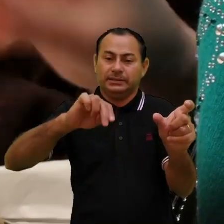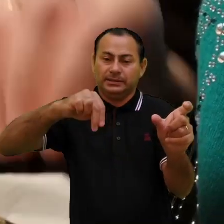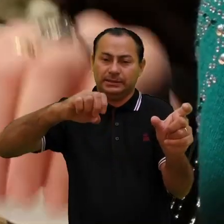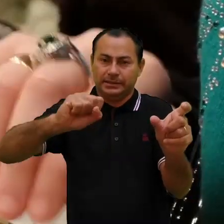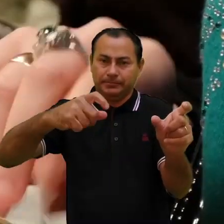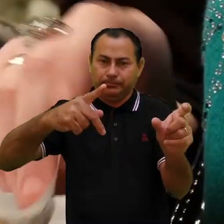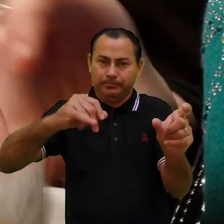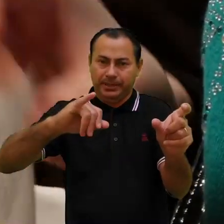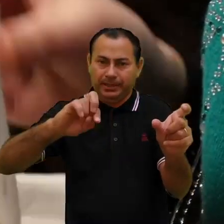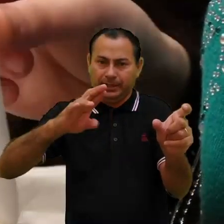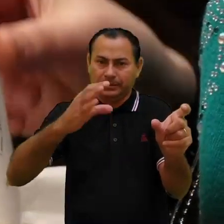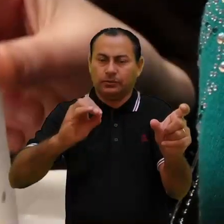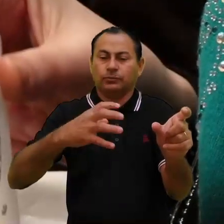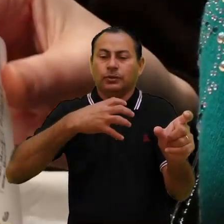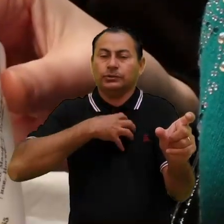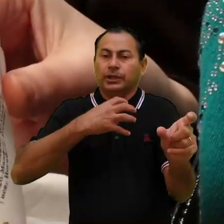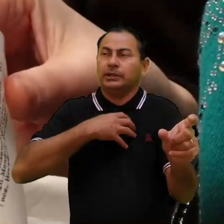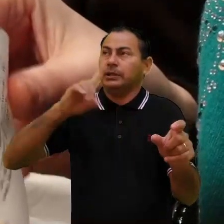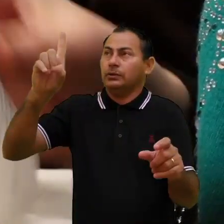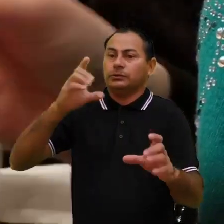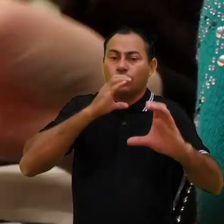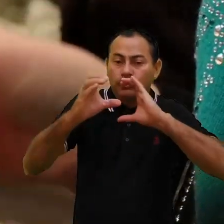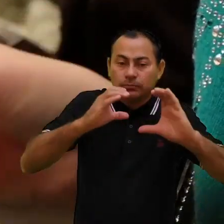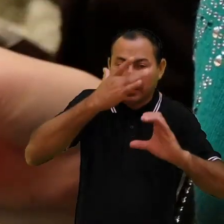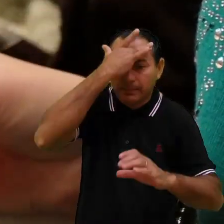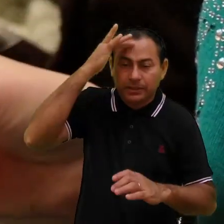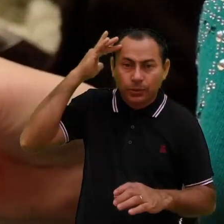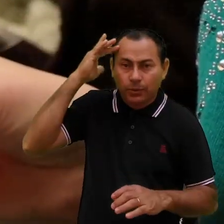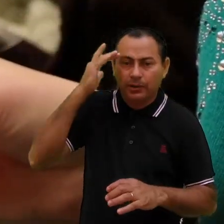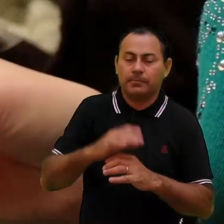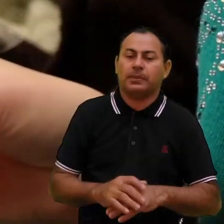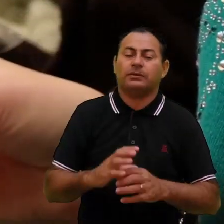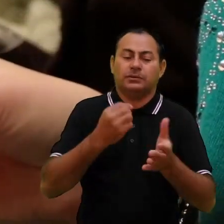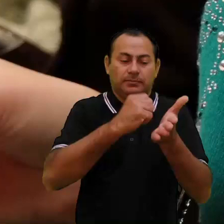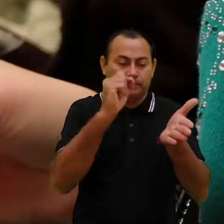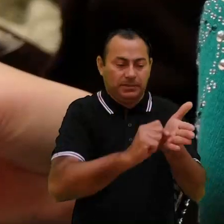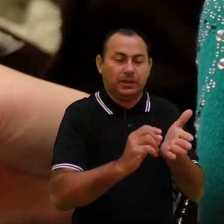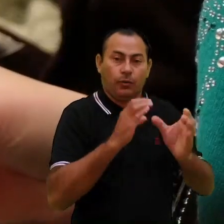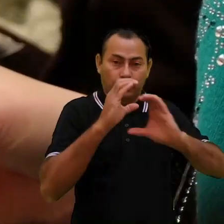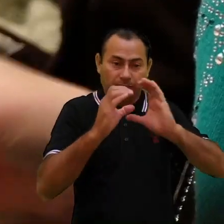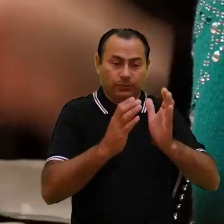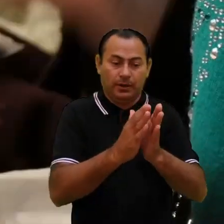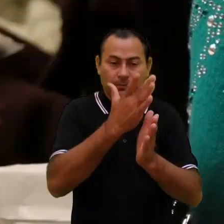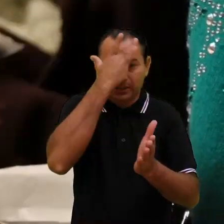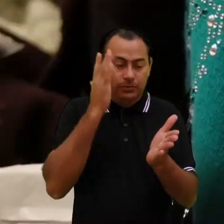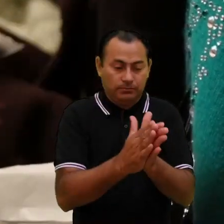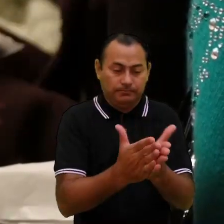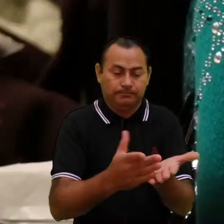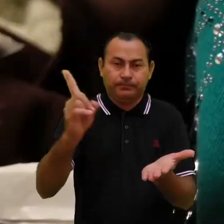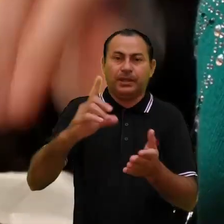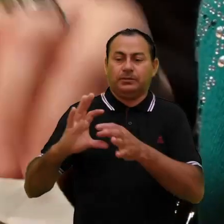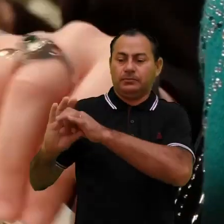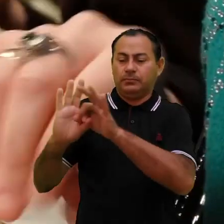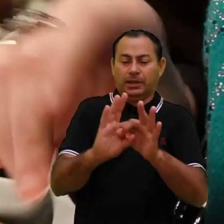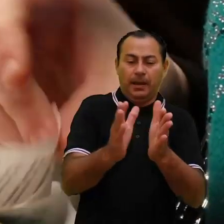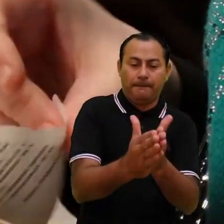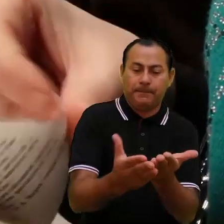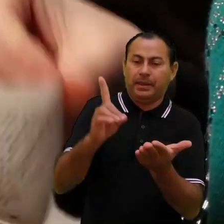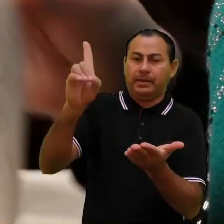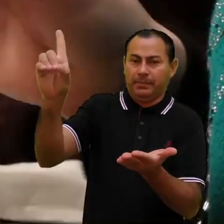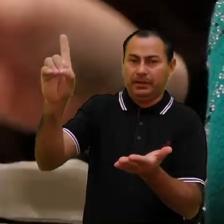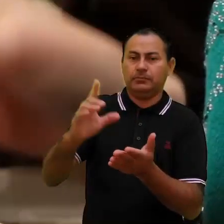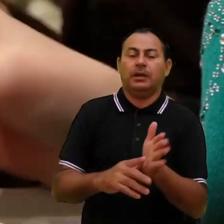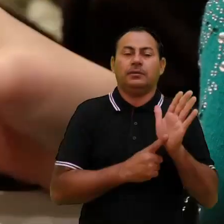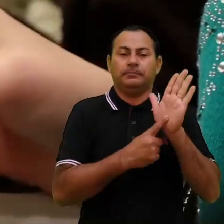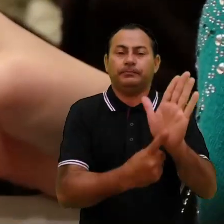que especifica a maneira pela qual Deus se comunica com um homem através da Escritura. Nesse contexto, a Bíblia é tida como sendo